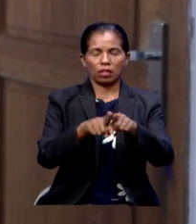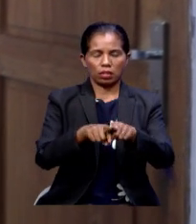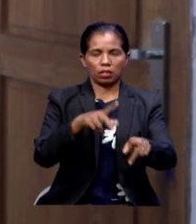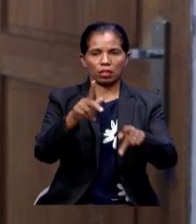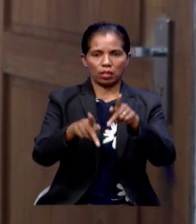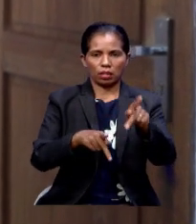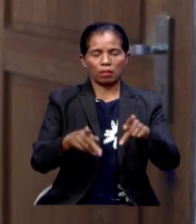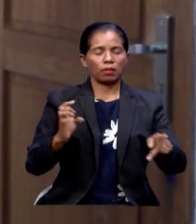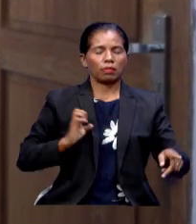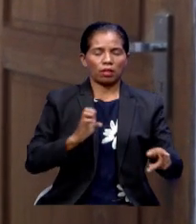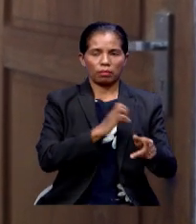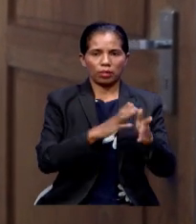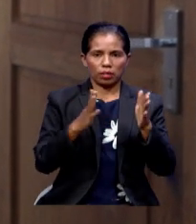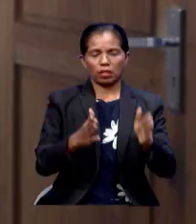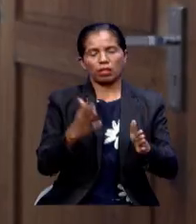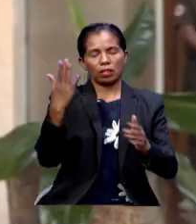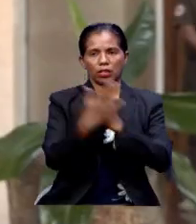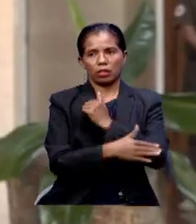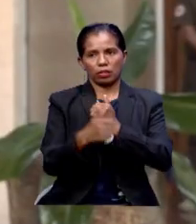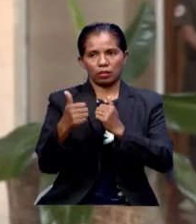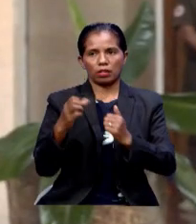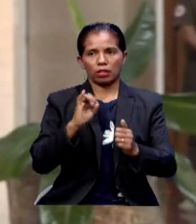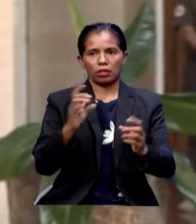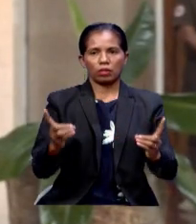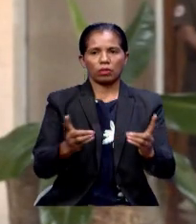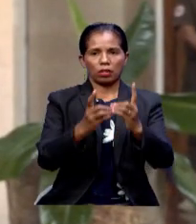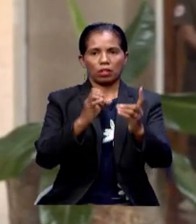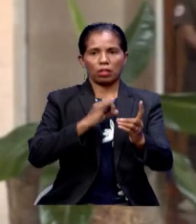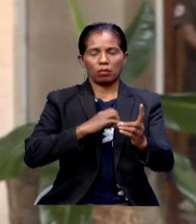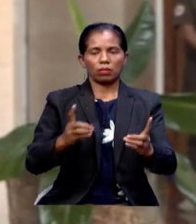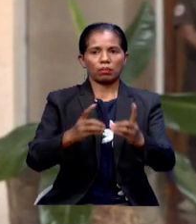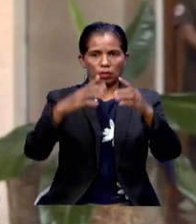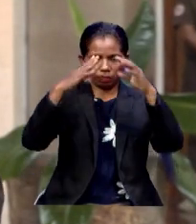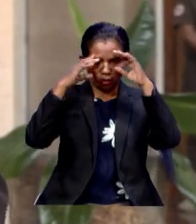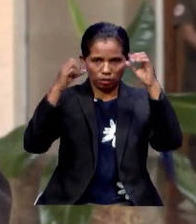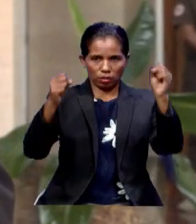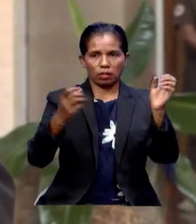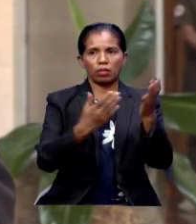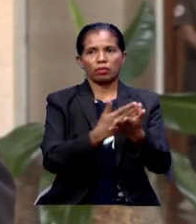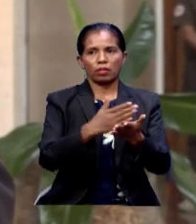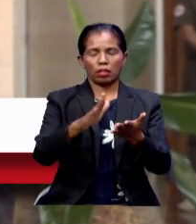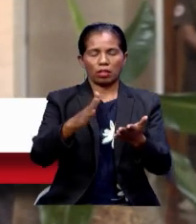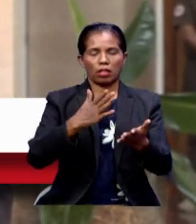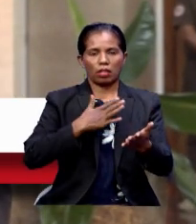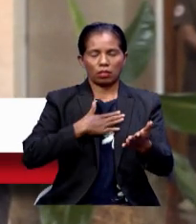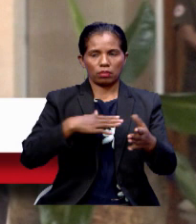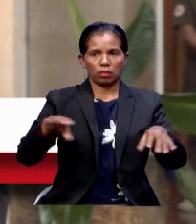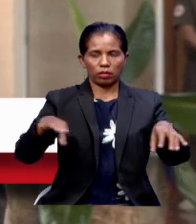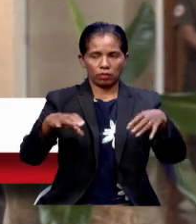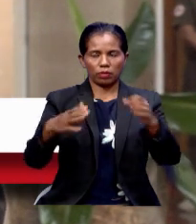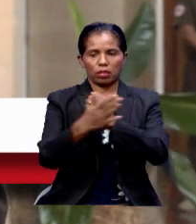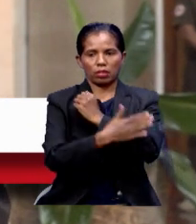e a relior. Oi, eu sou o meu presidente, atualiza o meu serviço e a